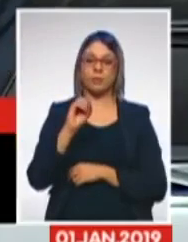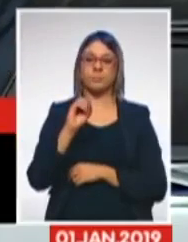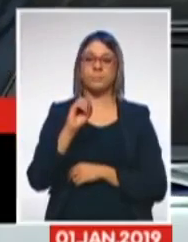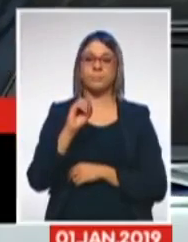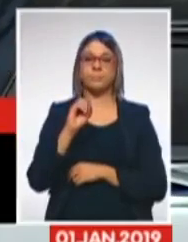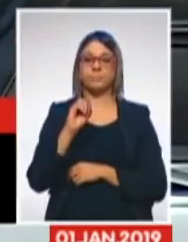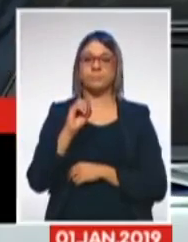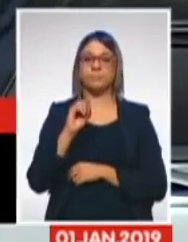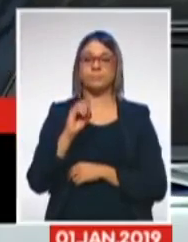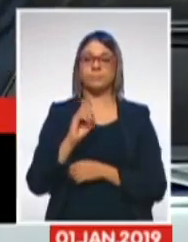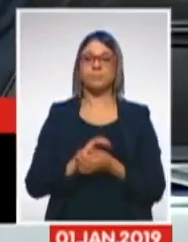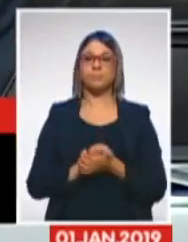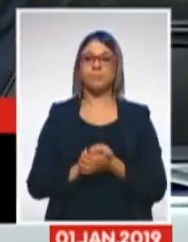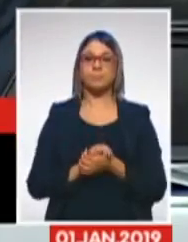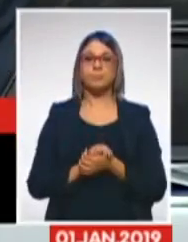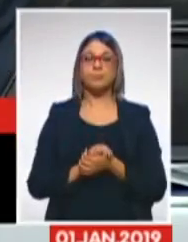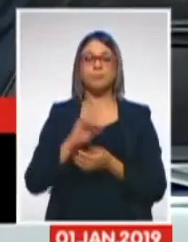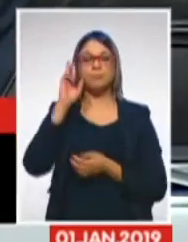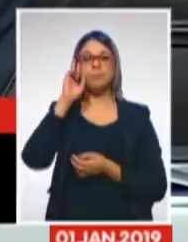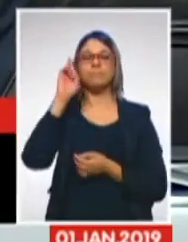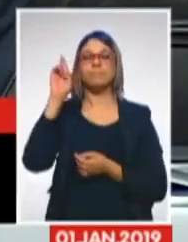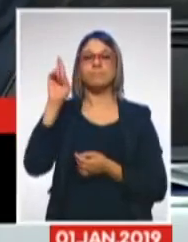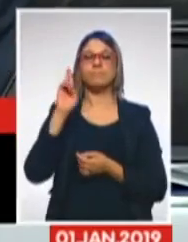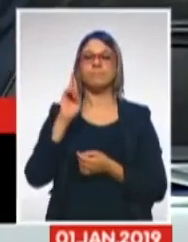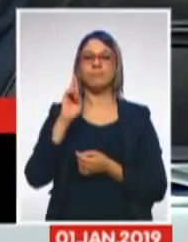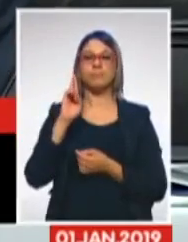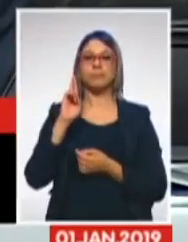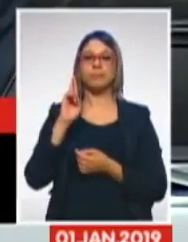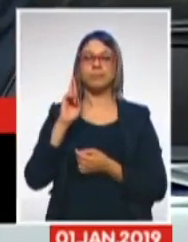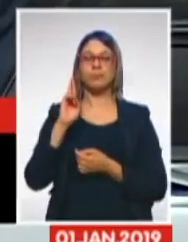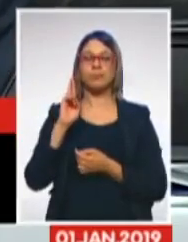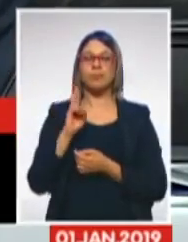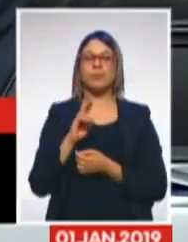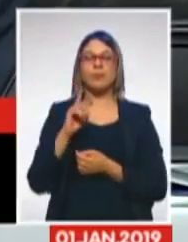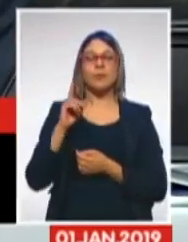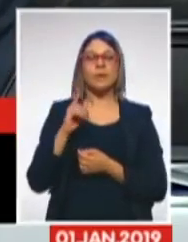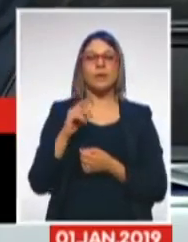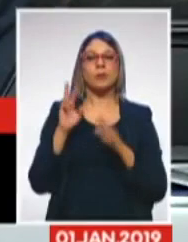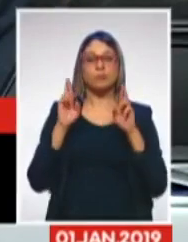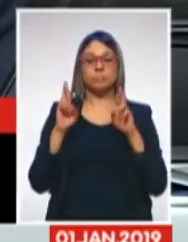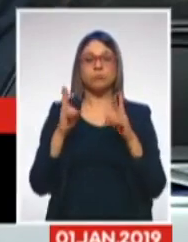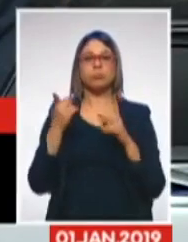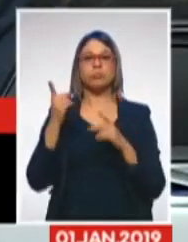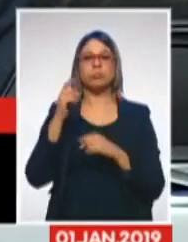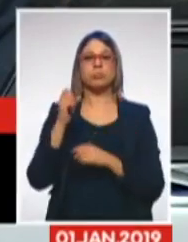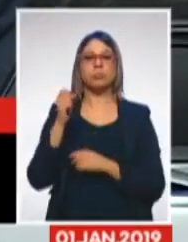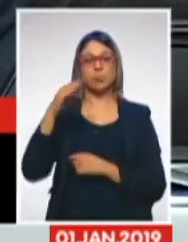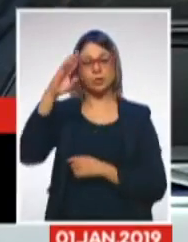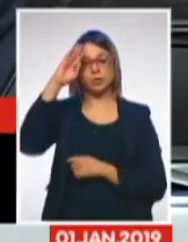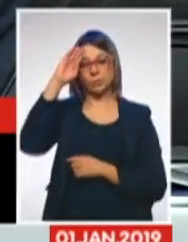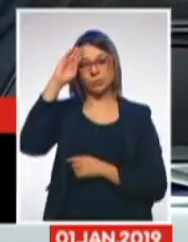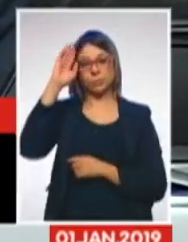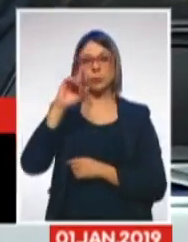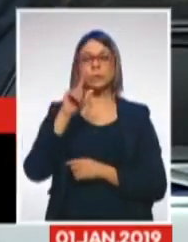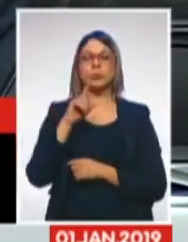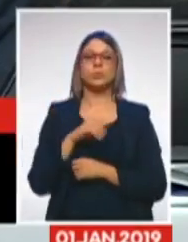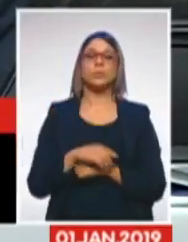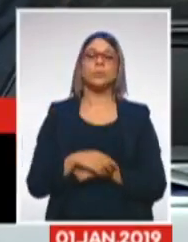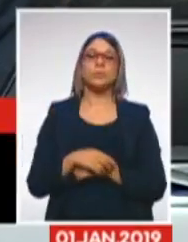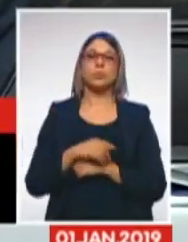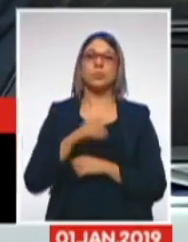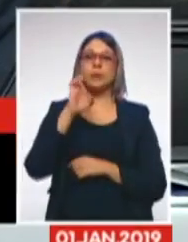em exercício. Excelentíssimo senhor Comandante da 4ª Região Militar do Exército, General de